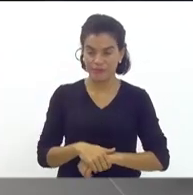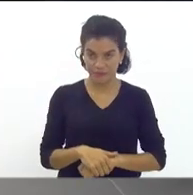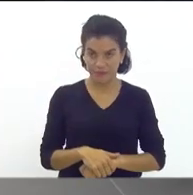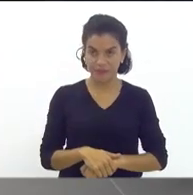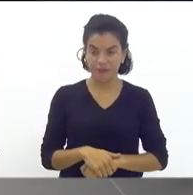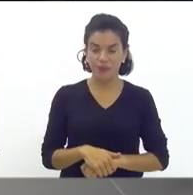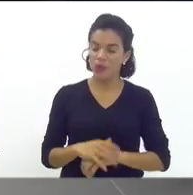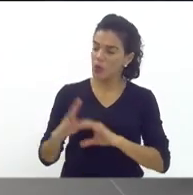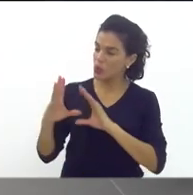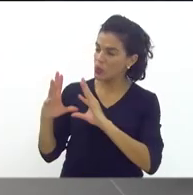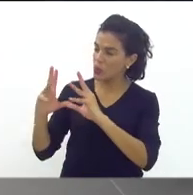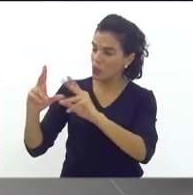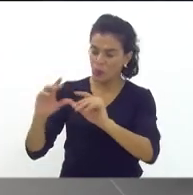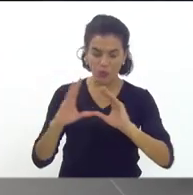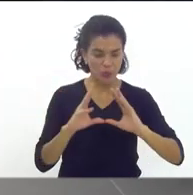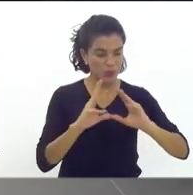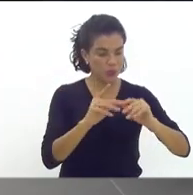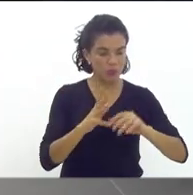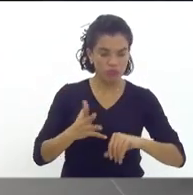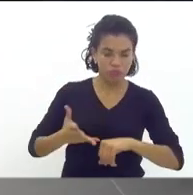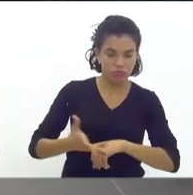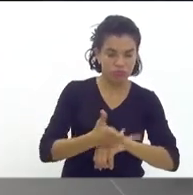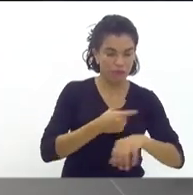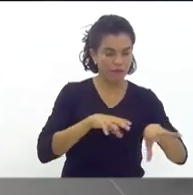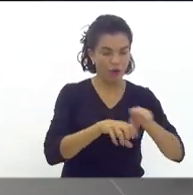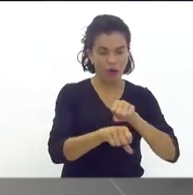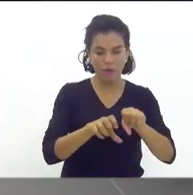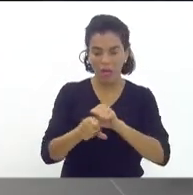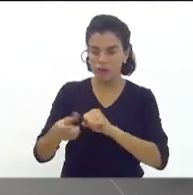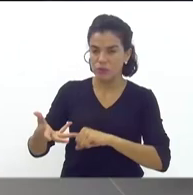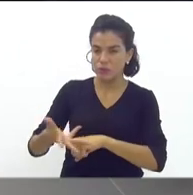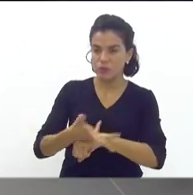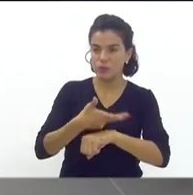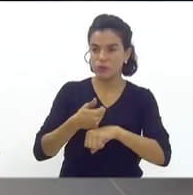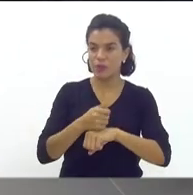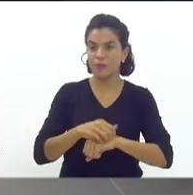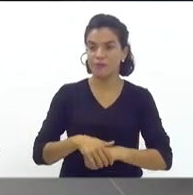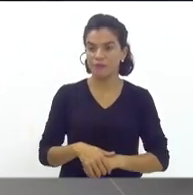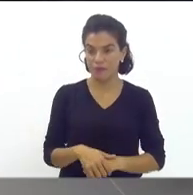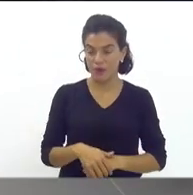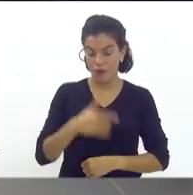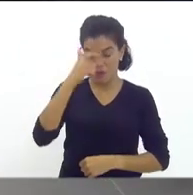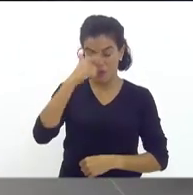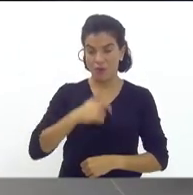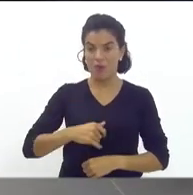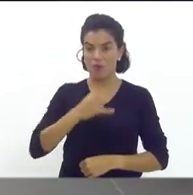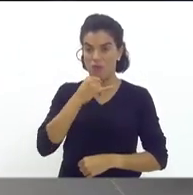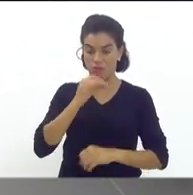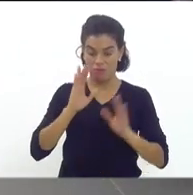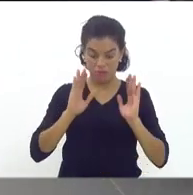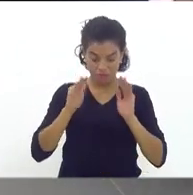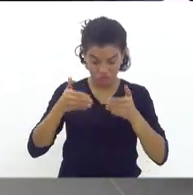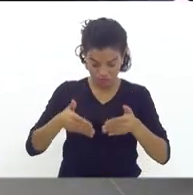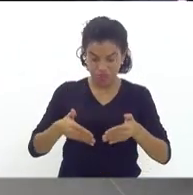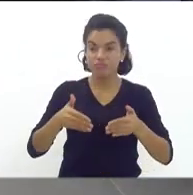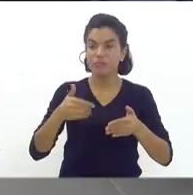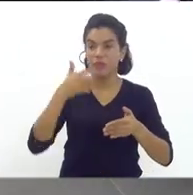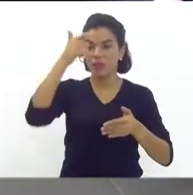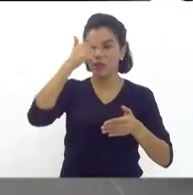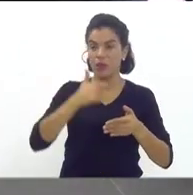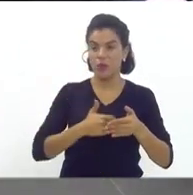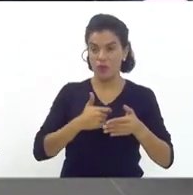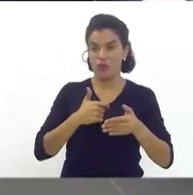todos com as qualificações para essa função e no meu caso específico Peço também